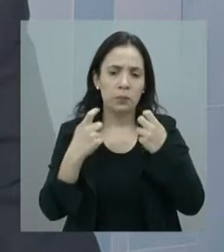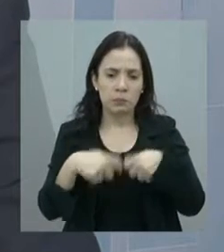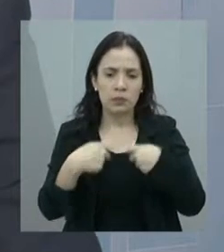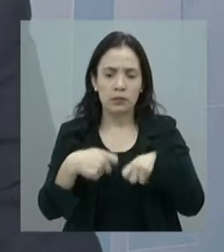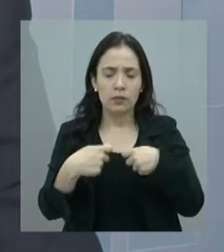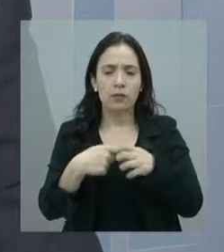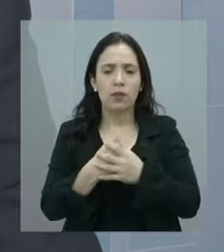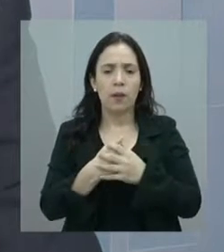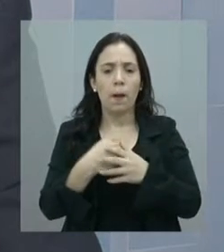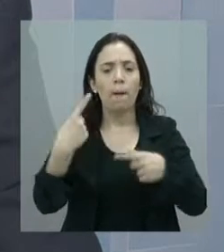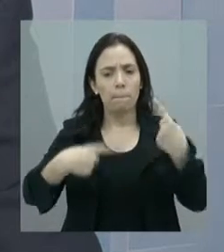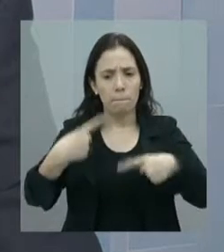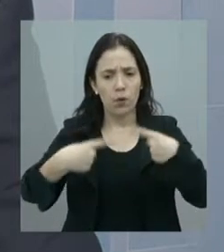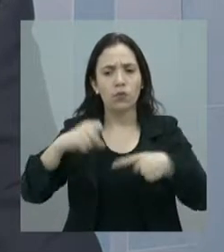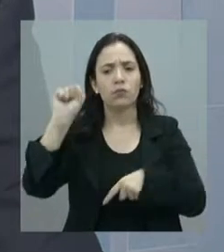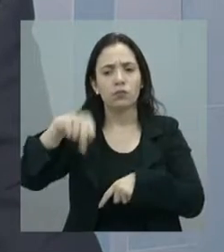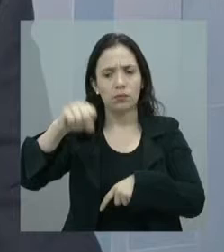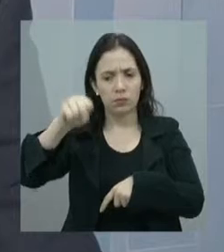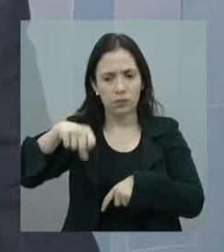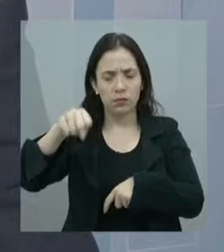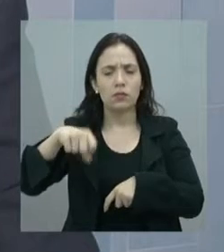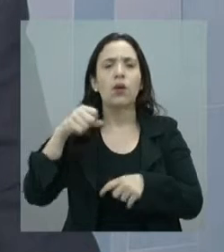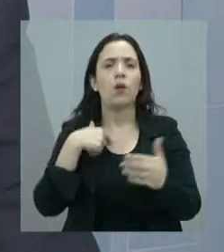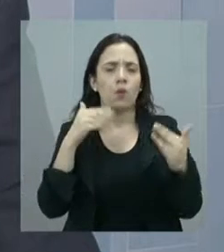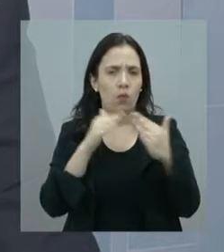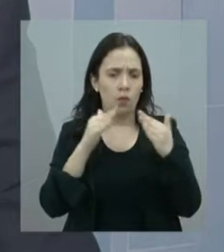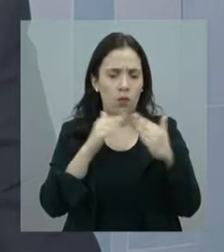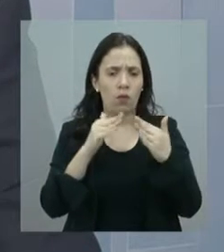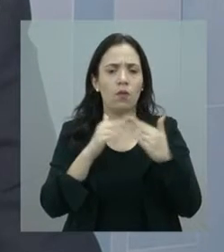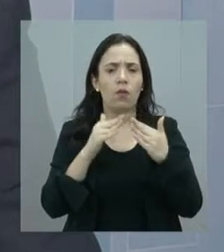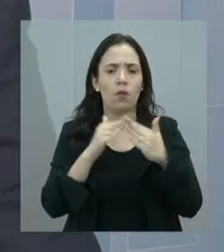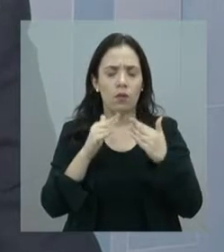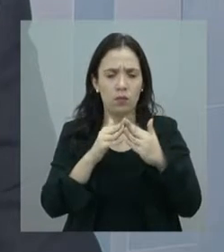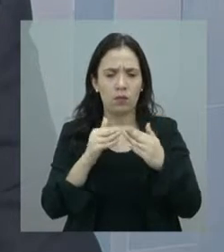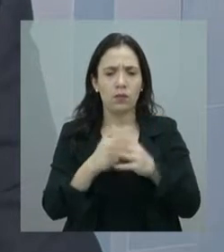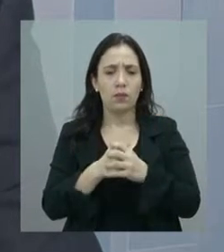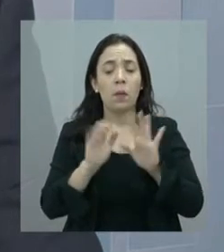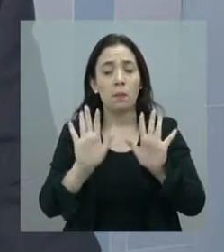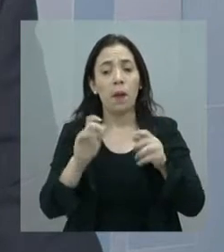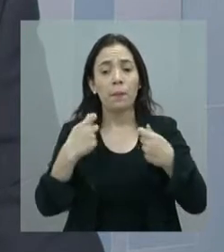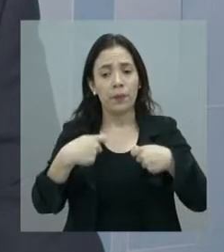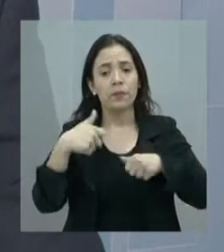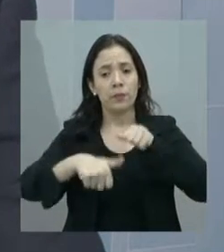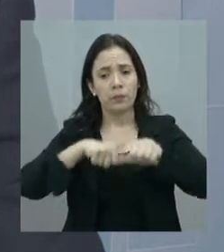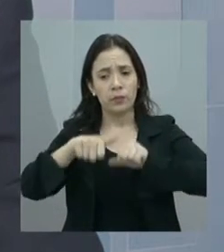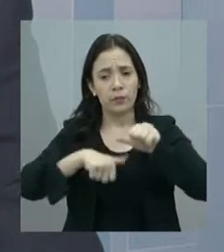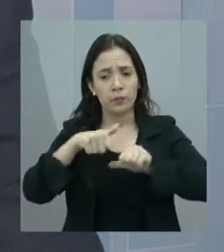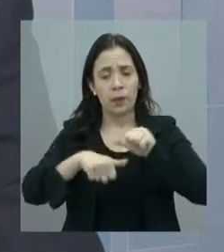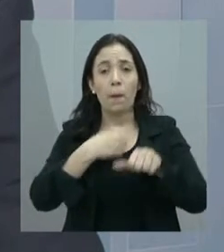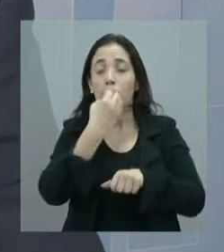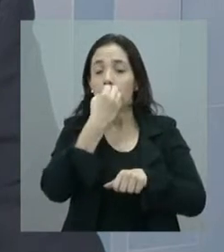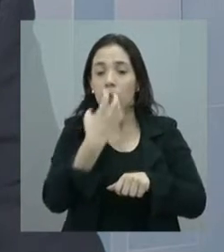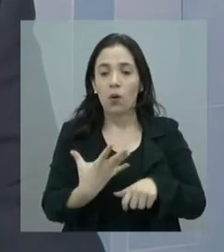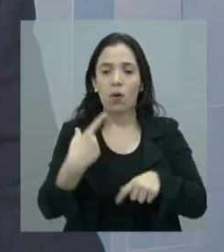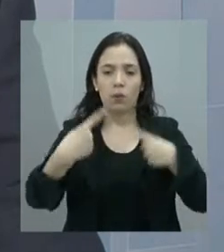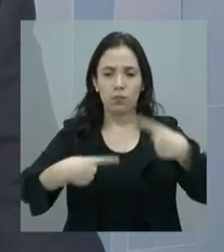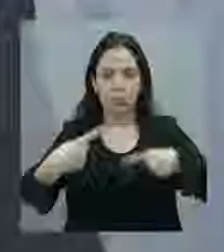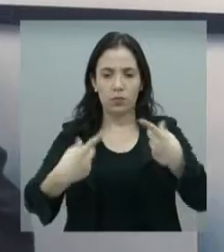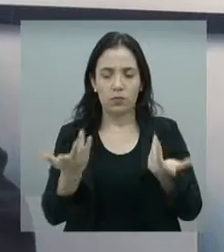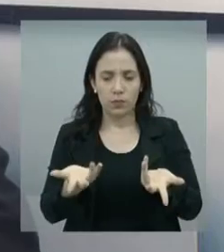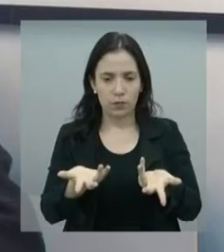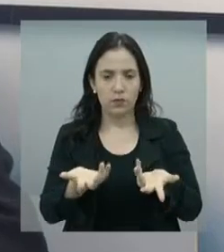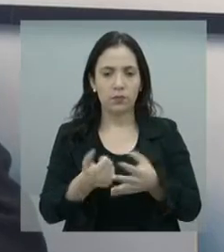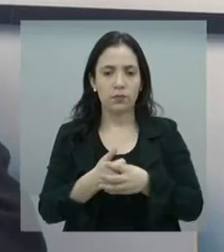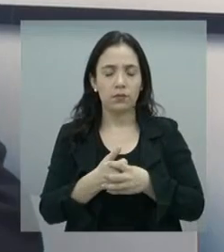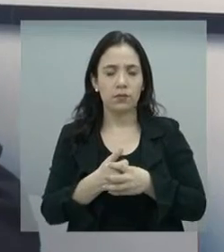tem que ter a política, sim, tem que ter a influência política, sim, concordo. Que a gente é eleito. Mas tem que mudar. Nós somos eleitos, mas a boa política. Eu quero saber, deputado,